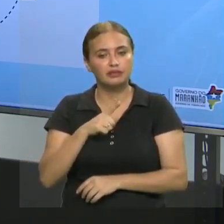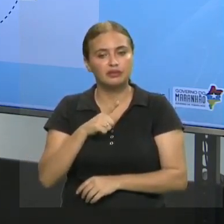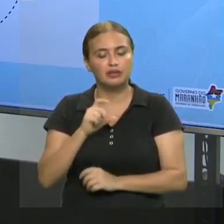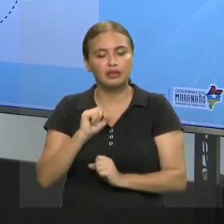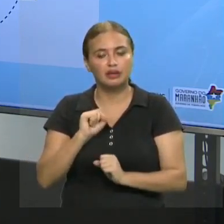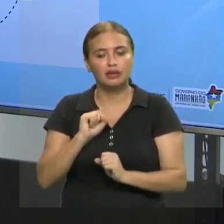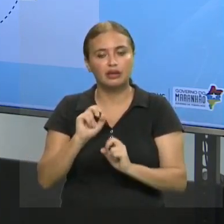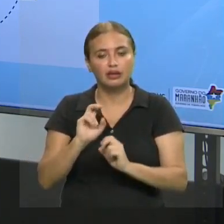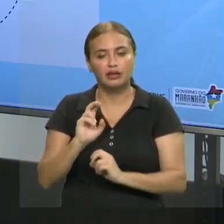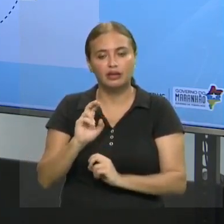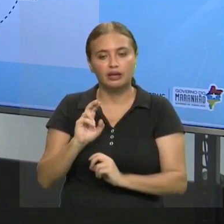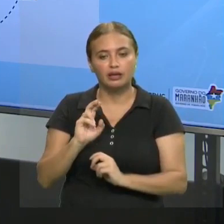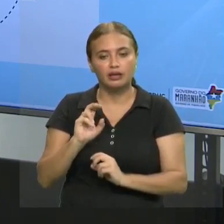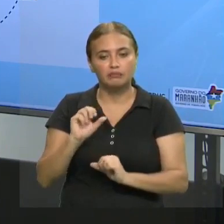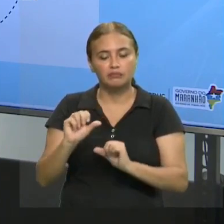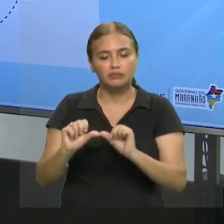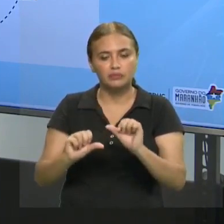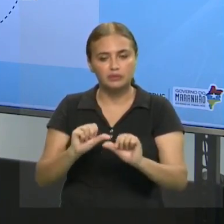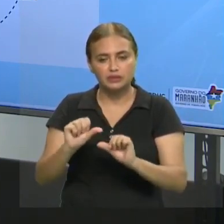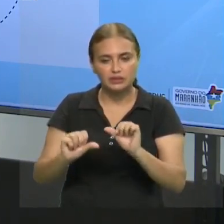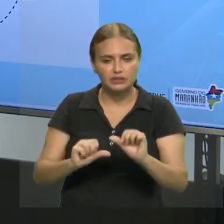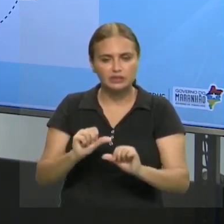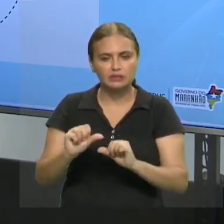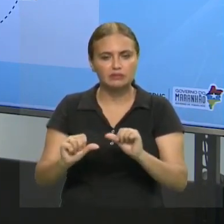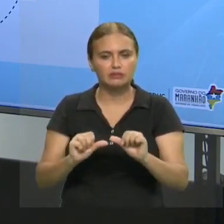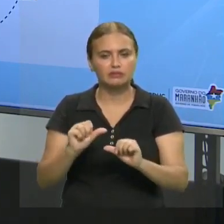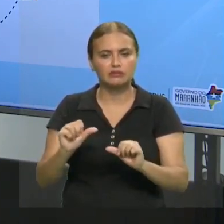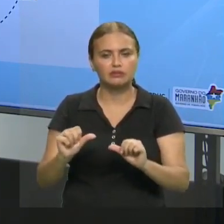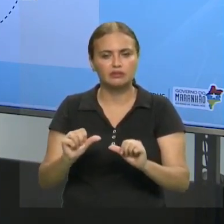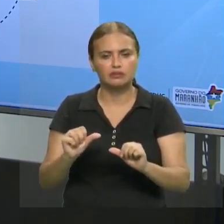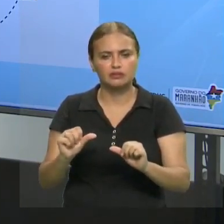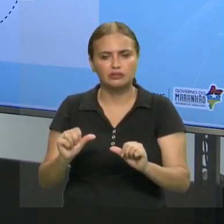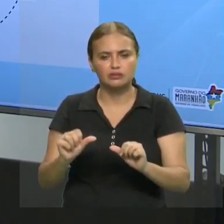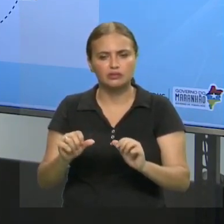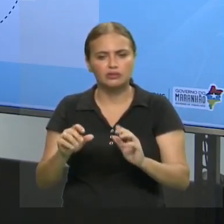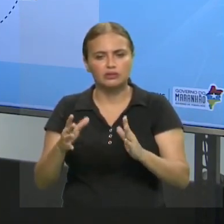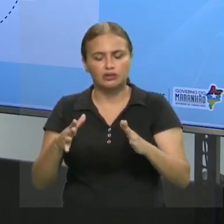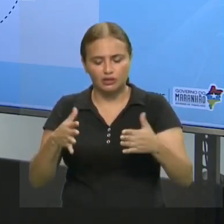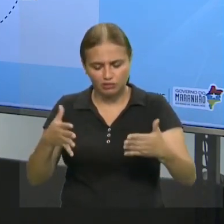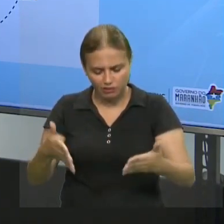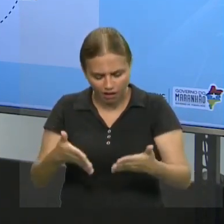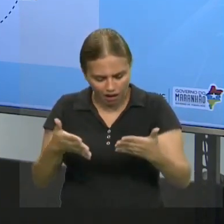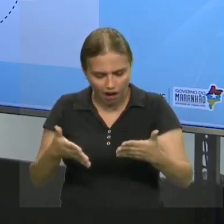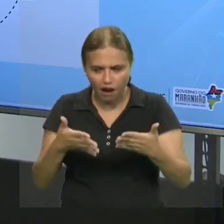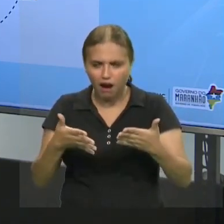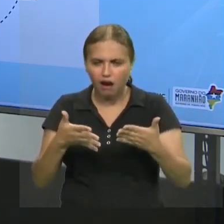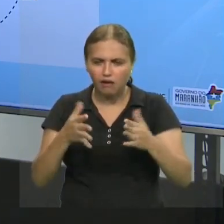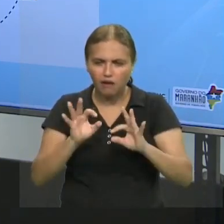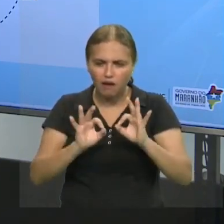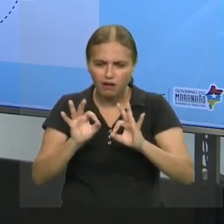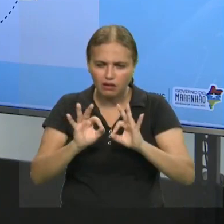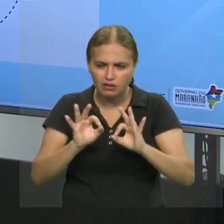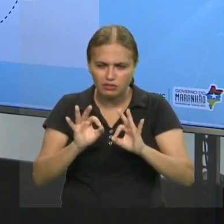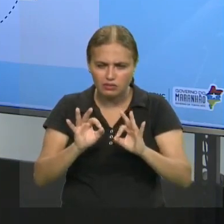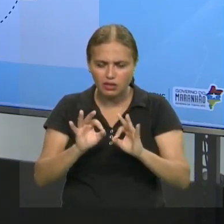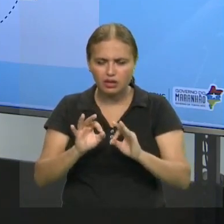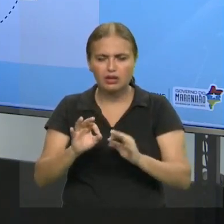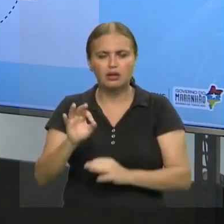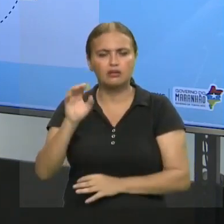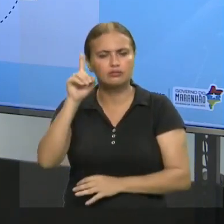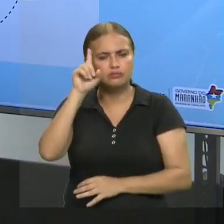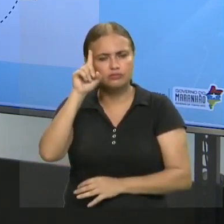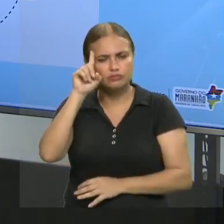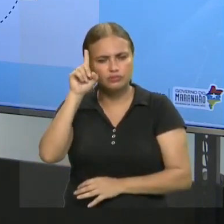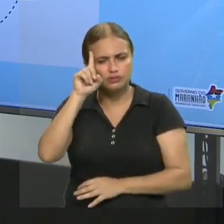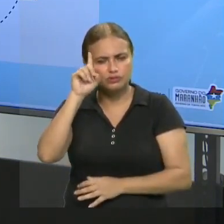você pode inserir. Eu fiz um levantamento de todos a minha rotina pela manhã,